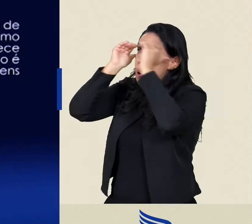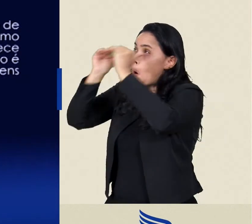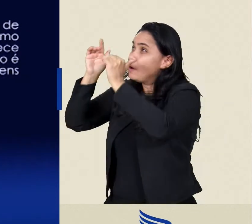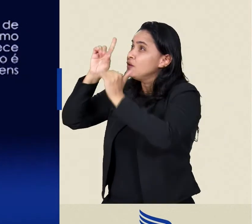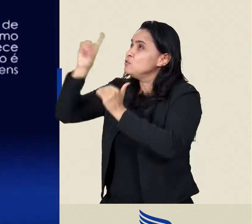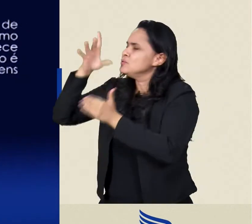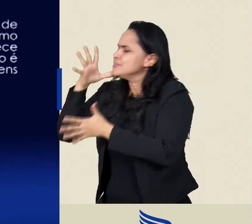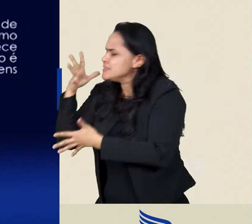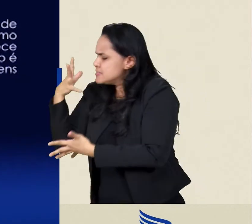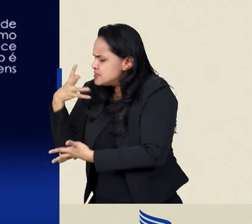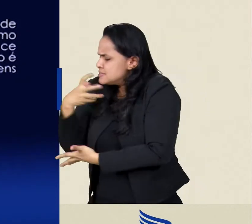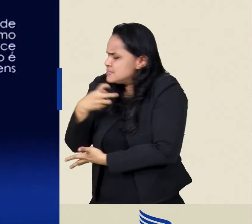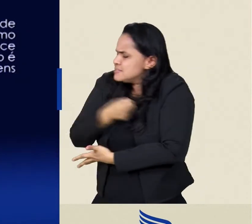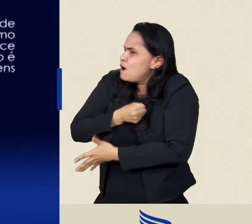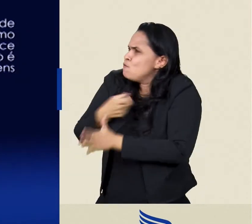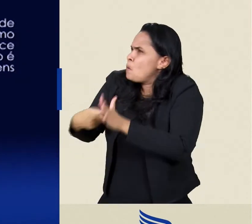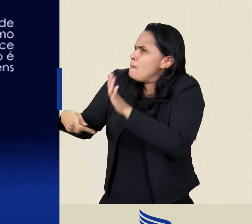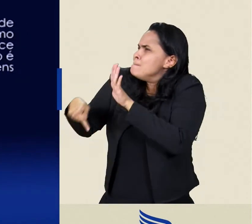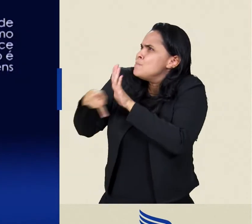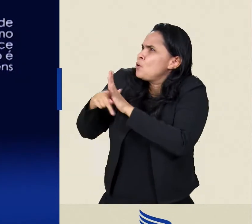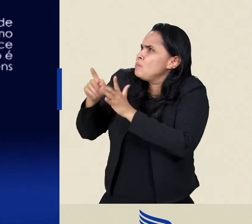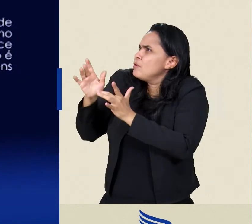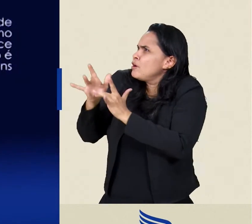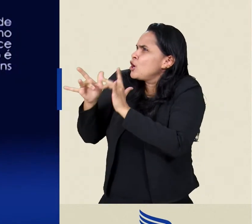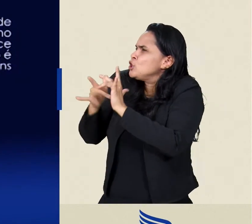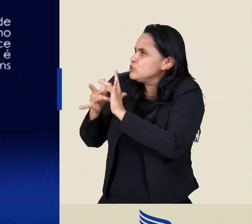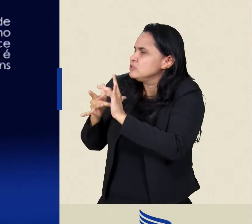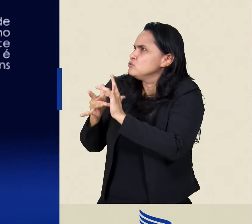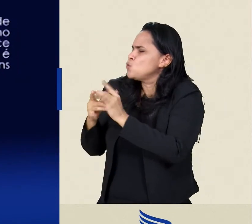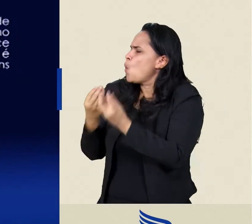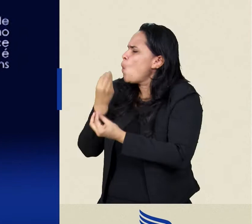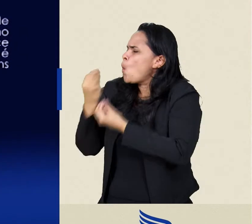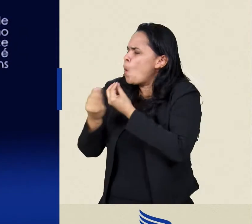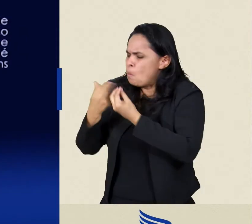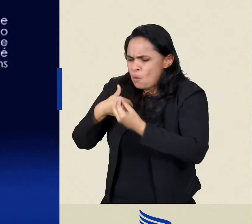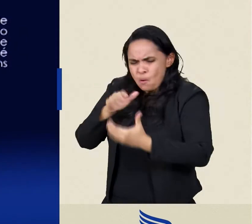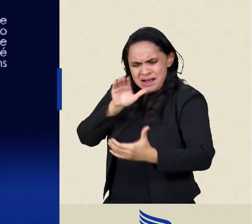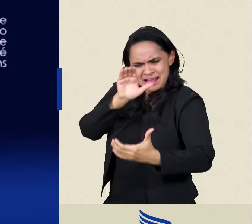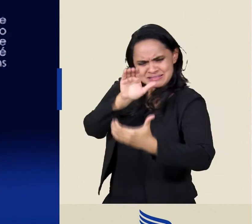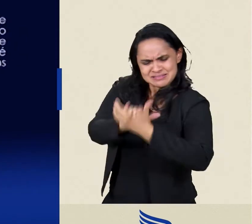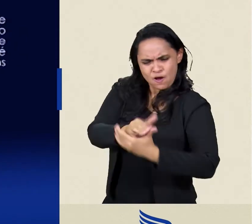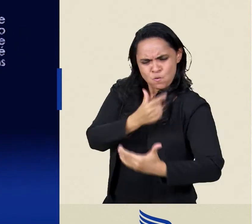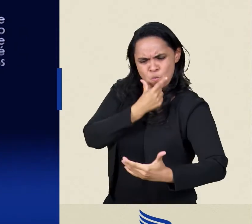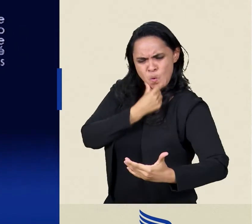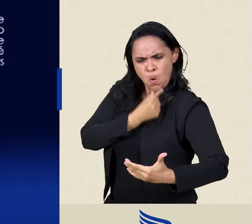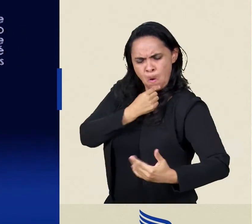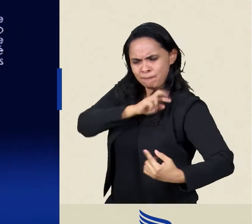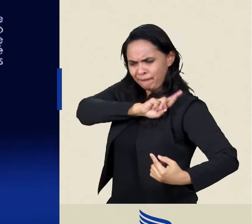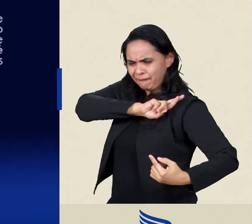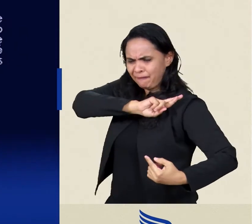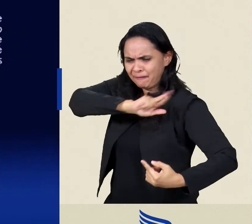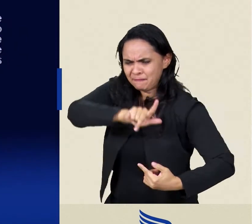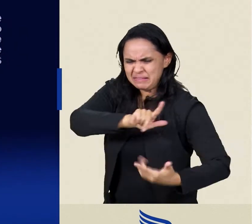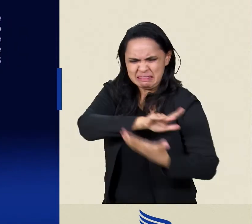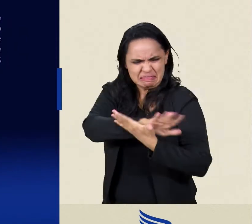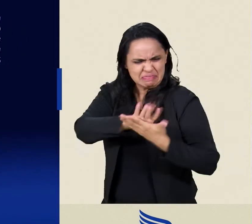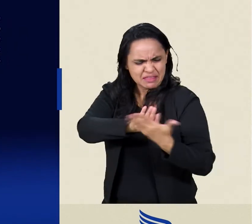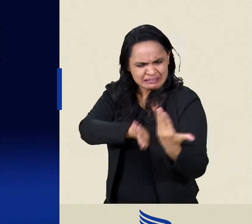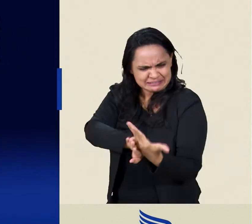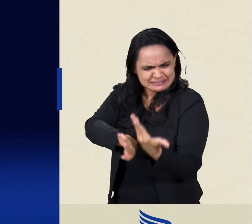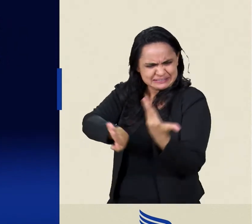sangue, como pode ligar-se a um que não reconhece suas reivindicações, que não é controlado por seu